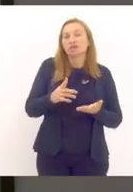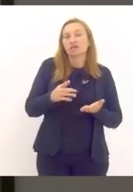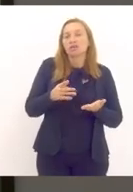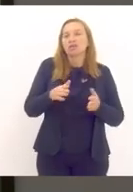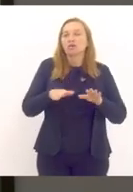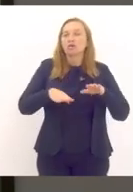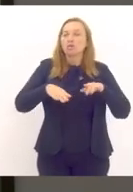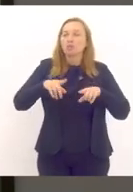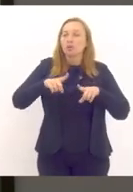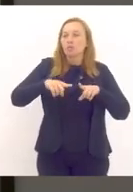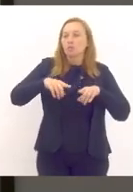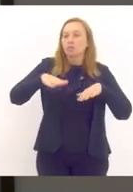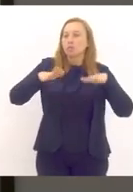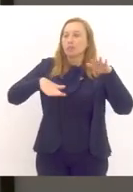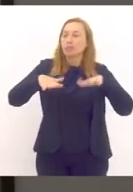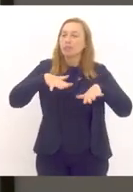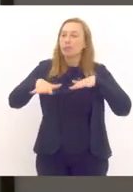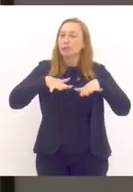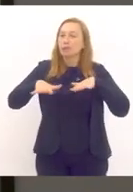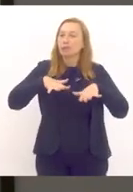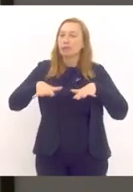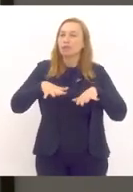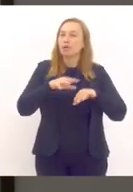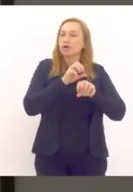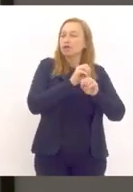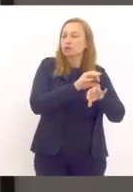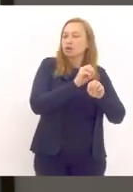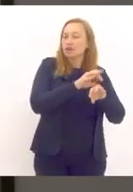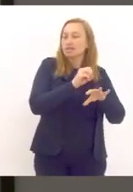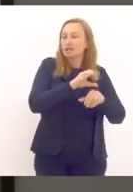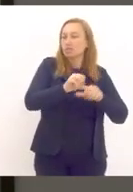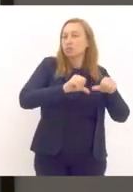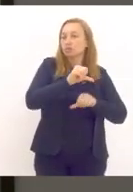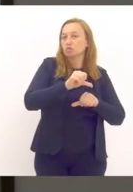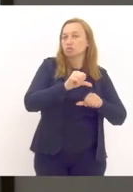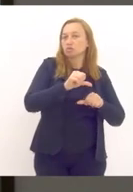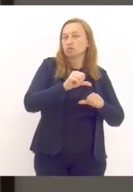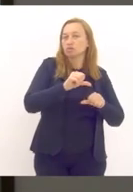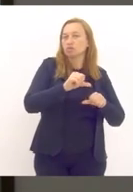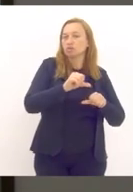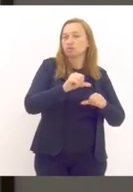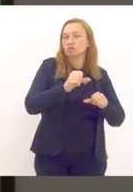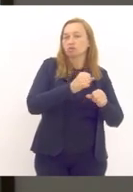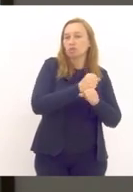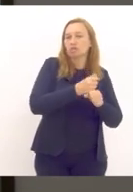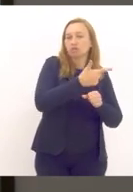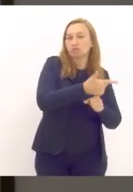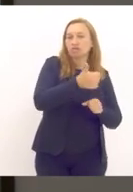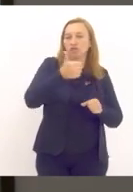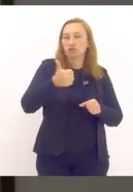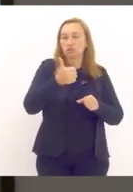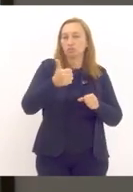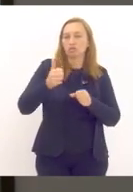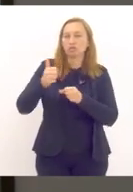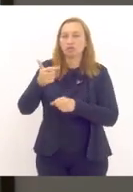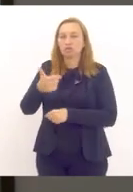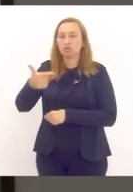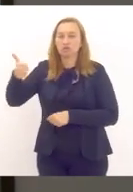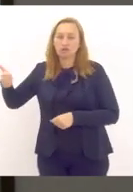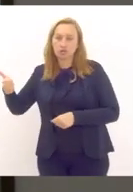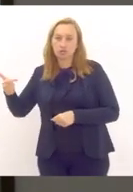educação mudou do ano de 21 para 22. No ano de 2021, eles começaram empenhando pouco e